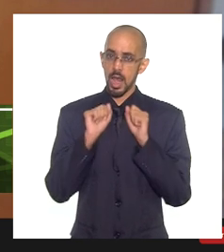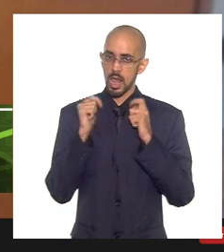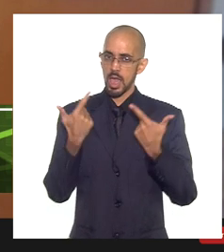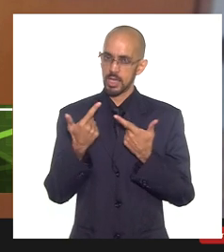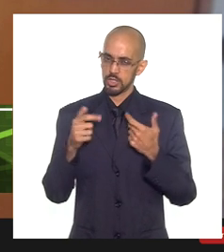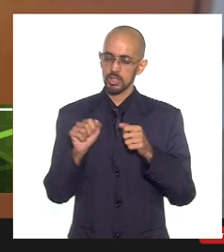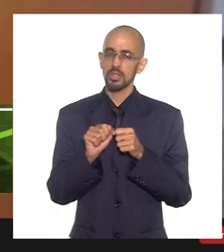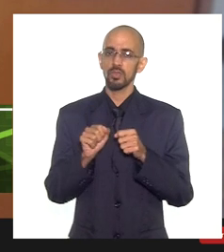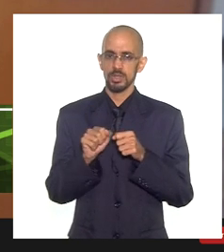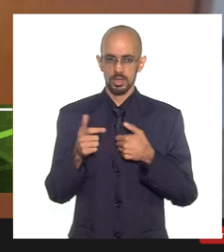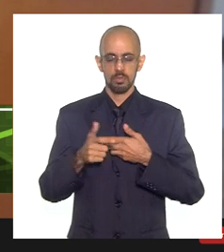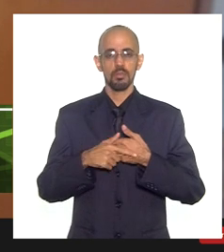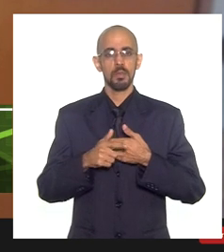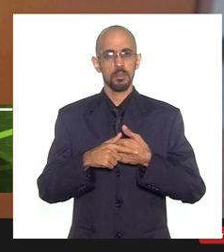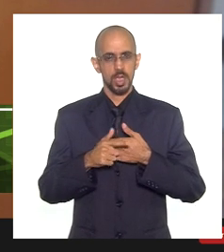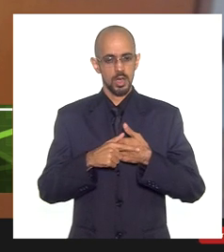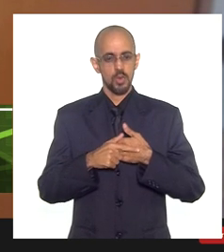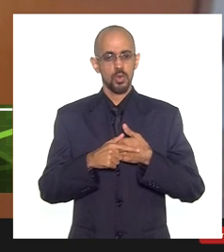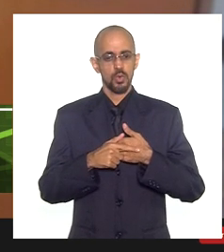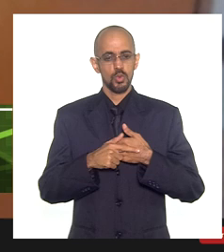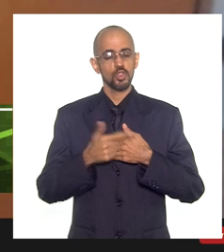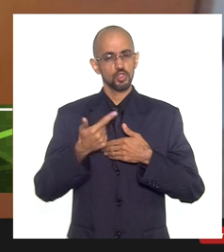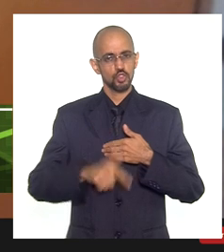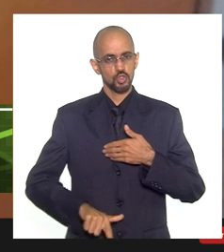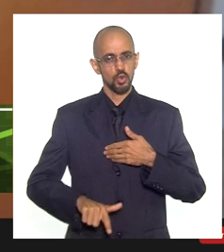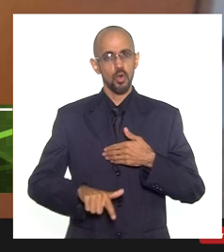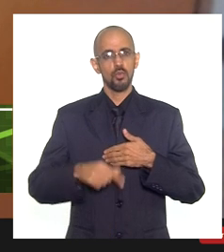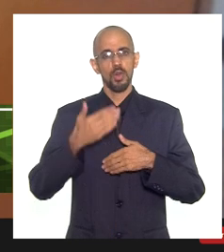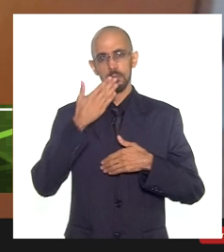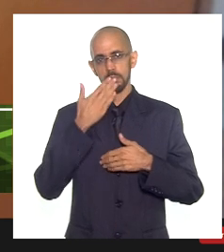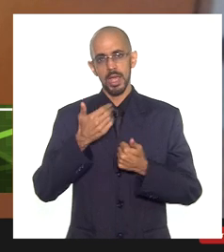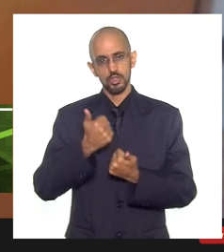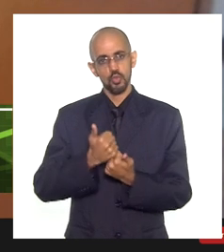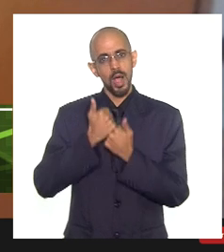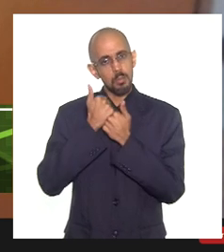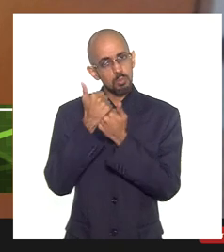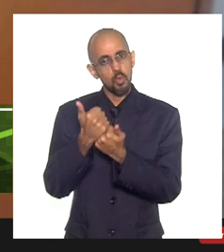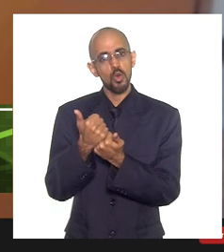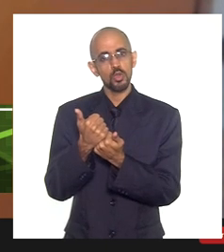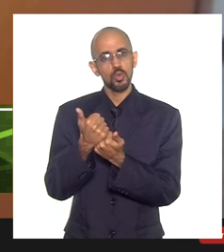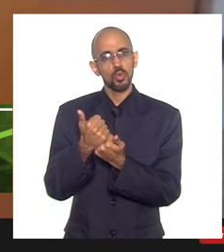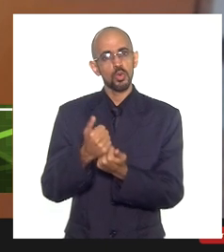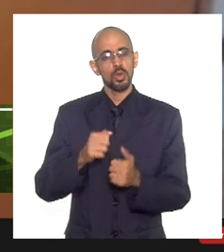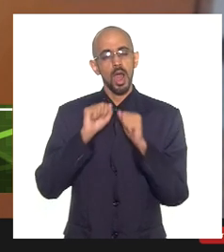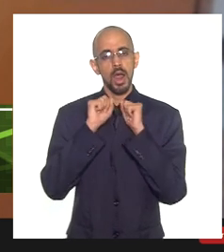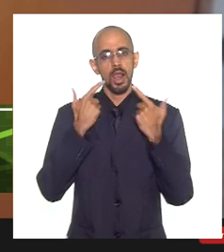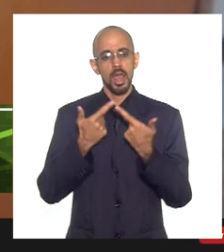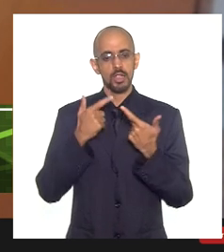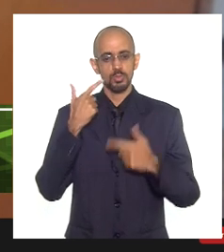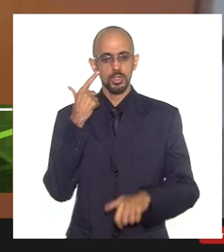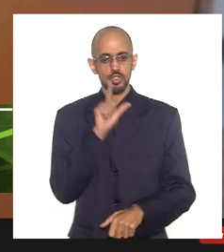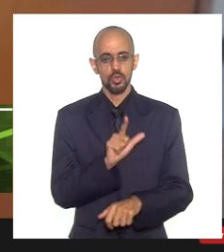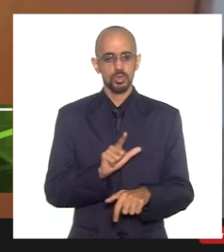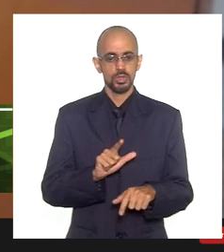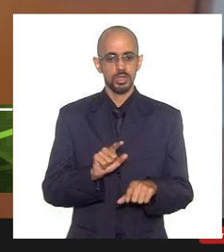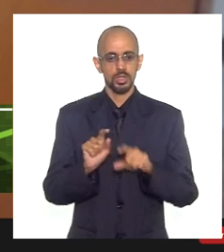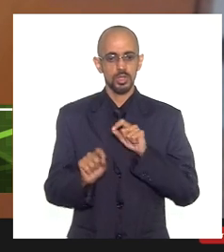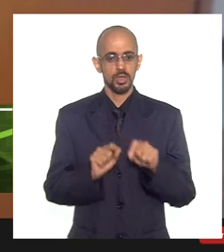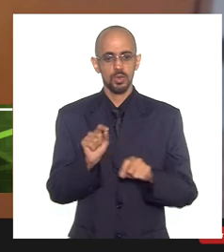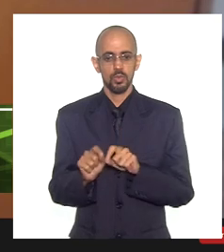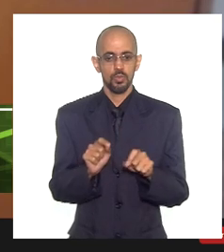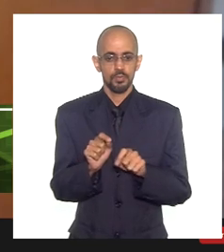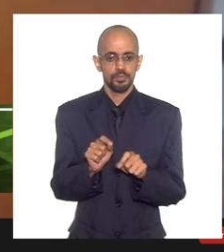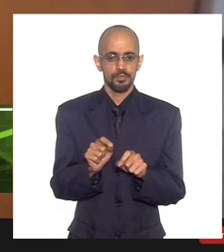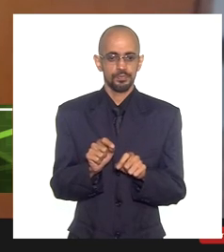e mais uma vez peço o apoio da LERJ para a gente conseguir efetivar essa